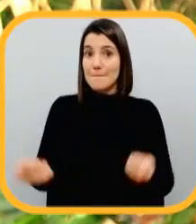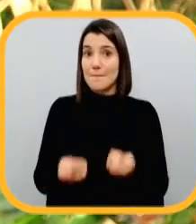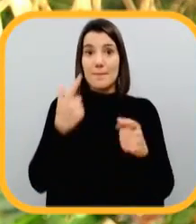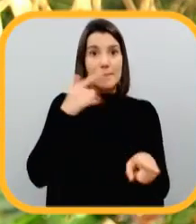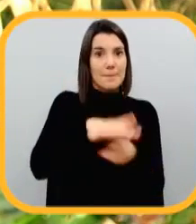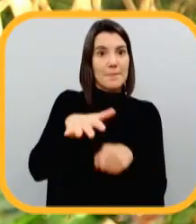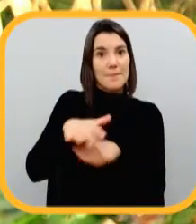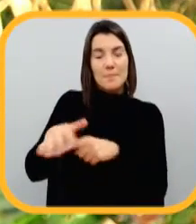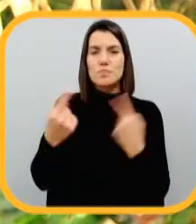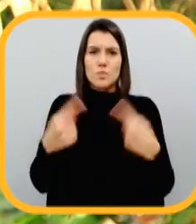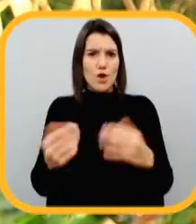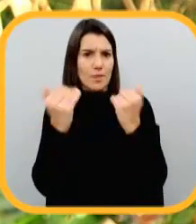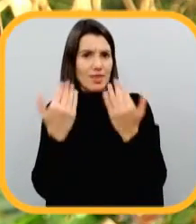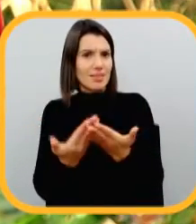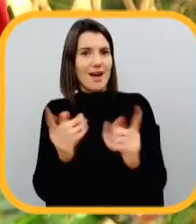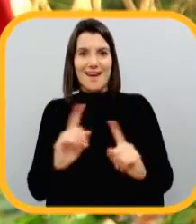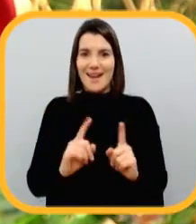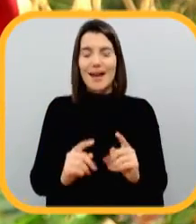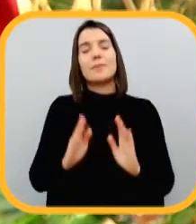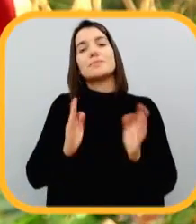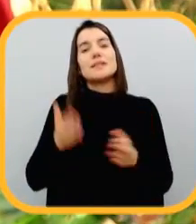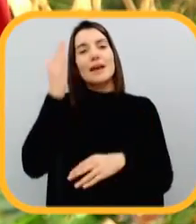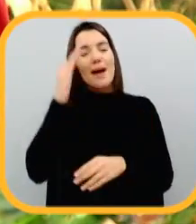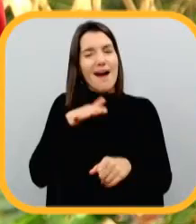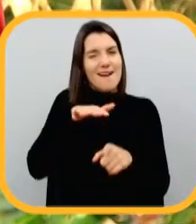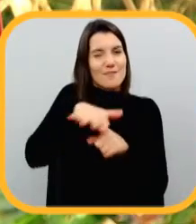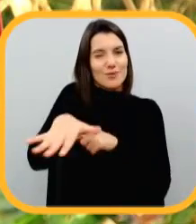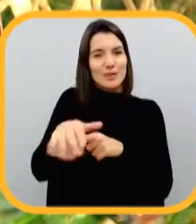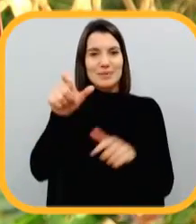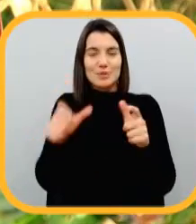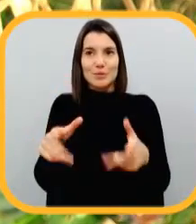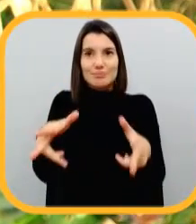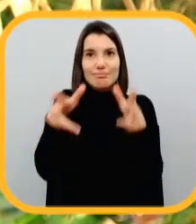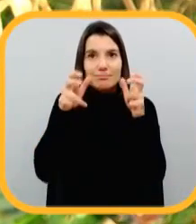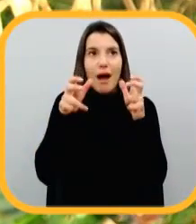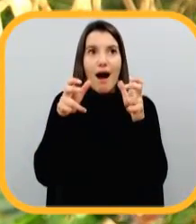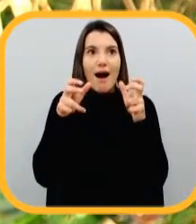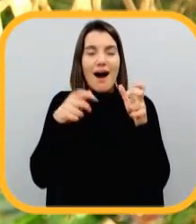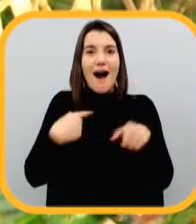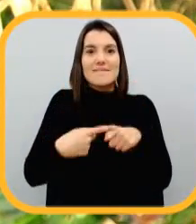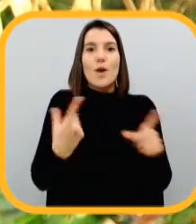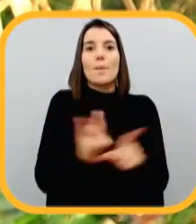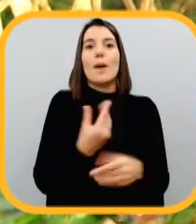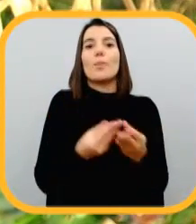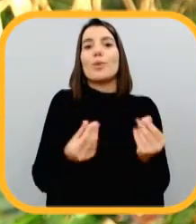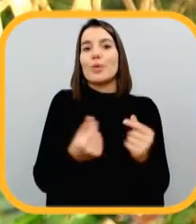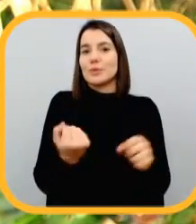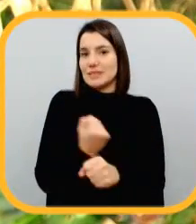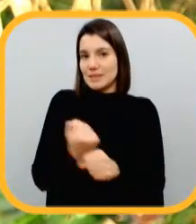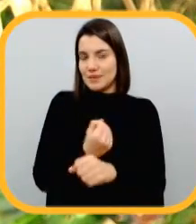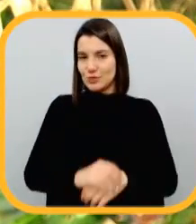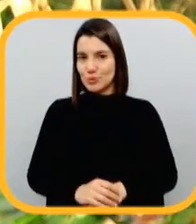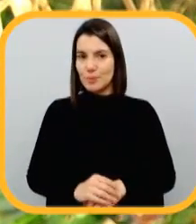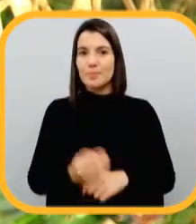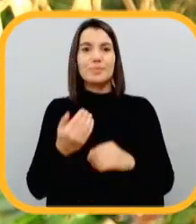campanhas publicitárias não se limitam a informar. Têm de ter a capacidade de persuadir quem as recebe a comprar o produto ou o serviço que é dado